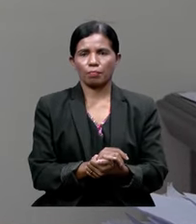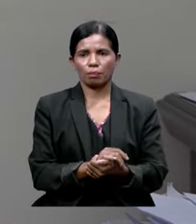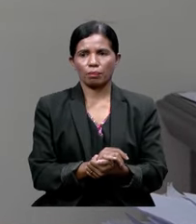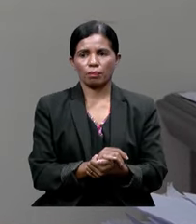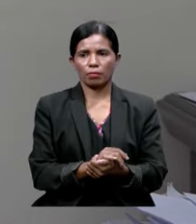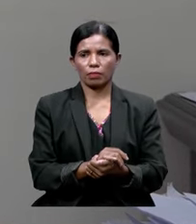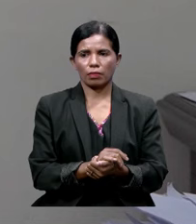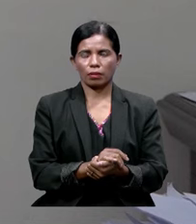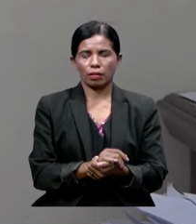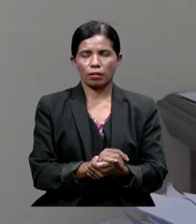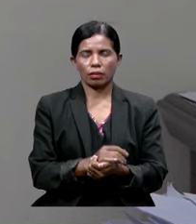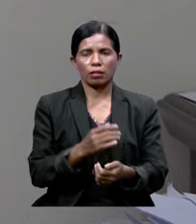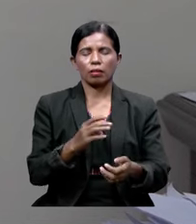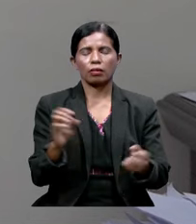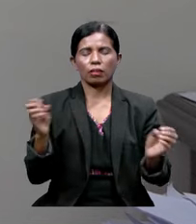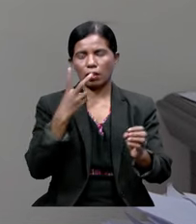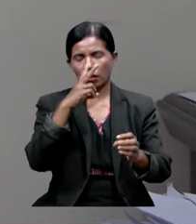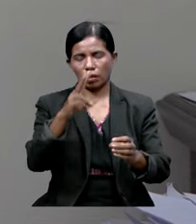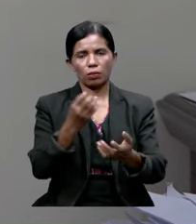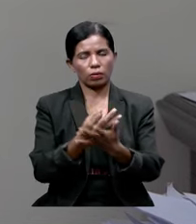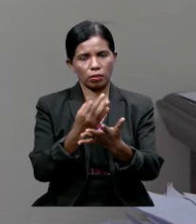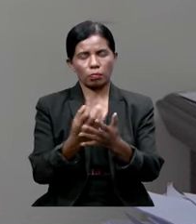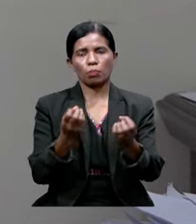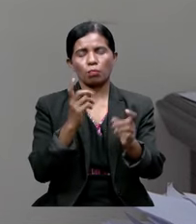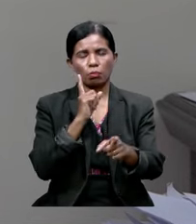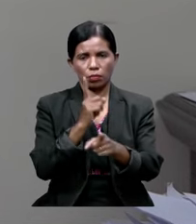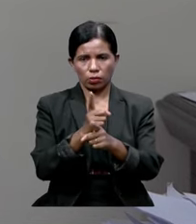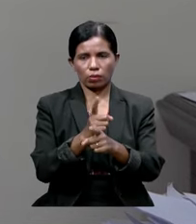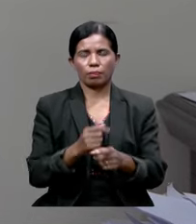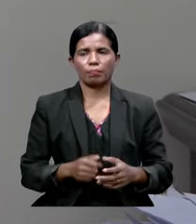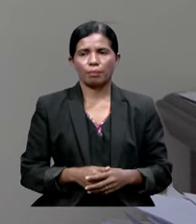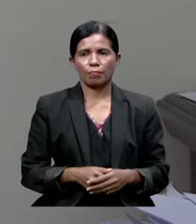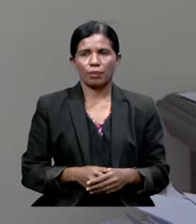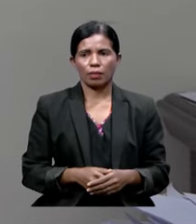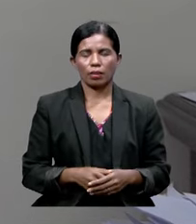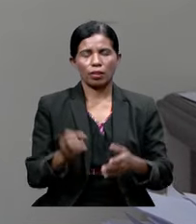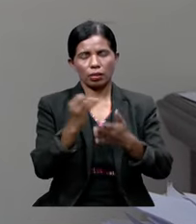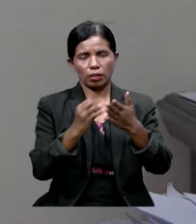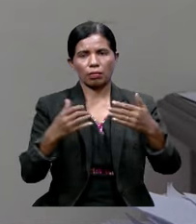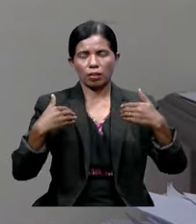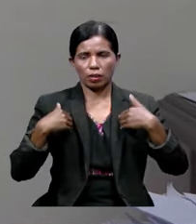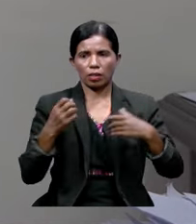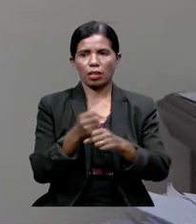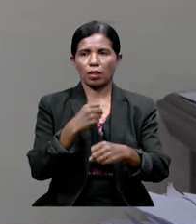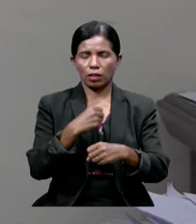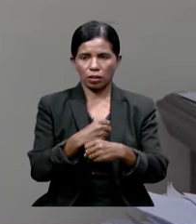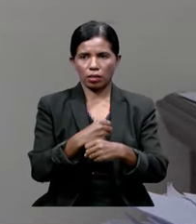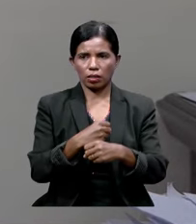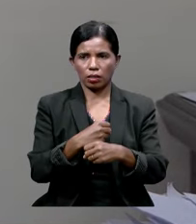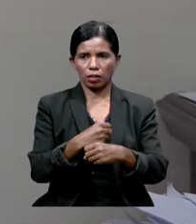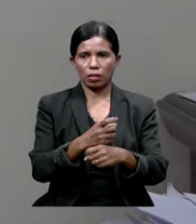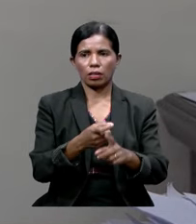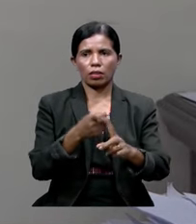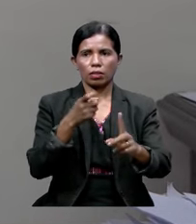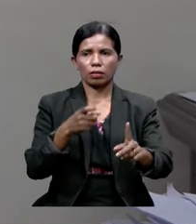la viable minha fil estudo na beija desenho na beija no calo panel hosi